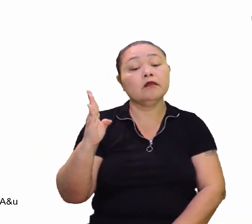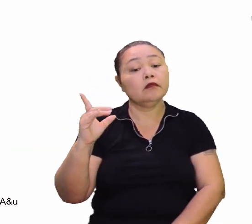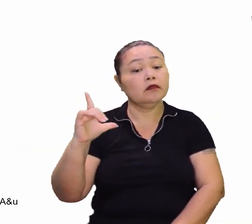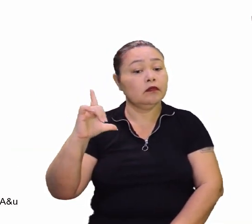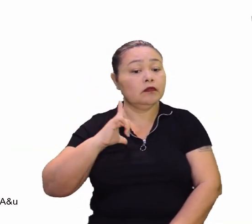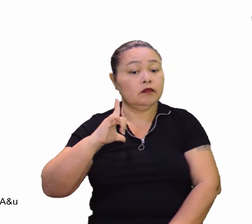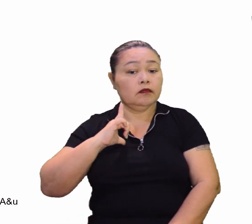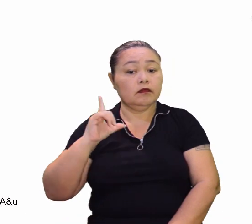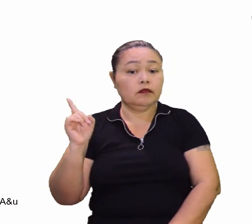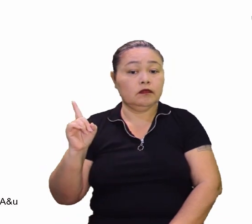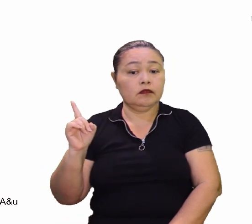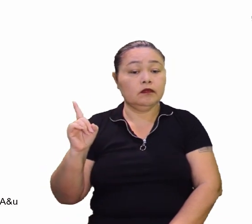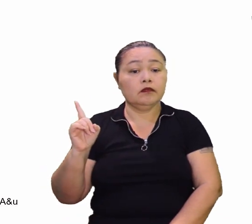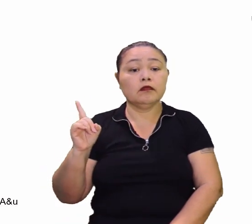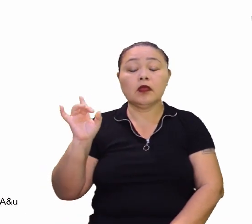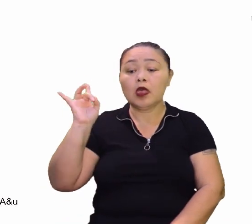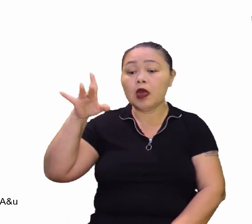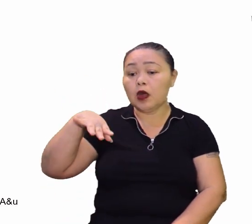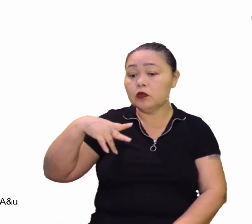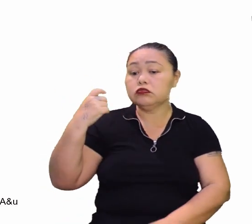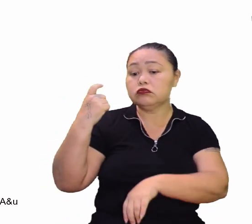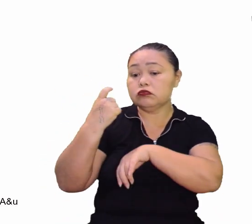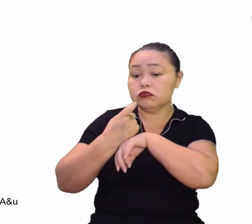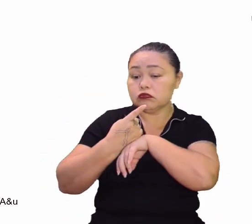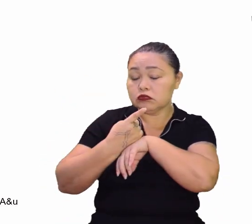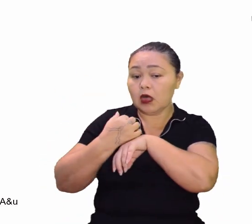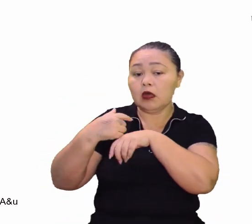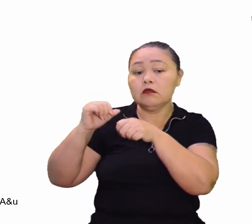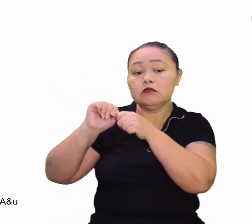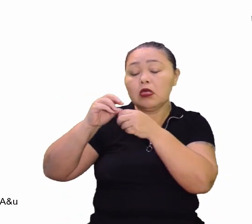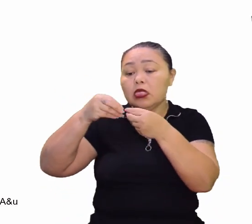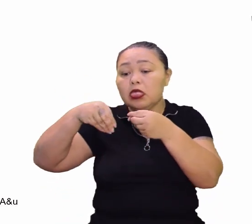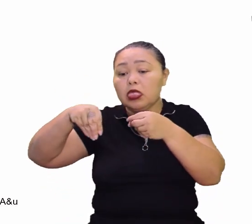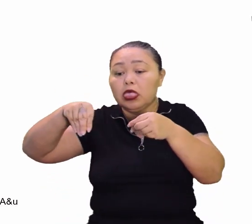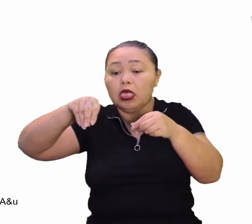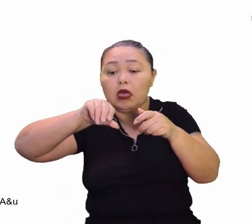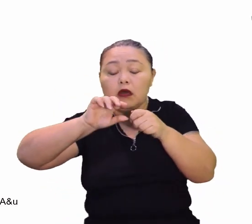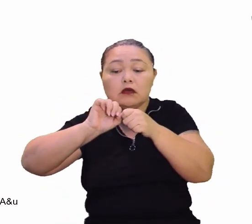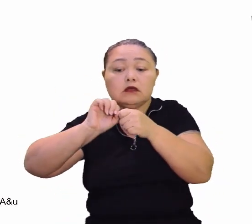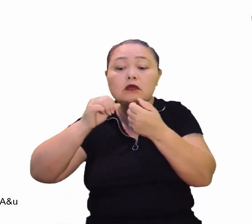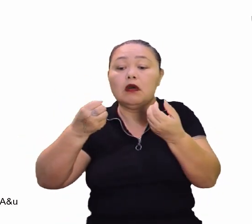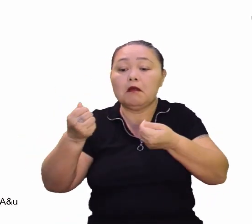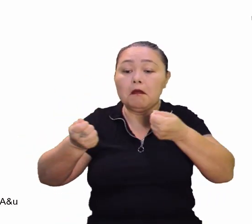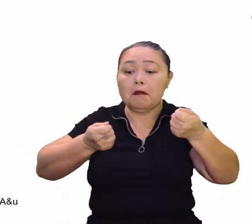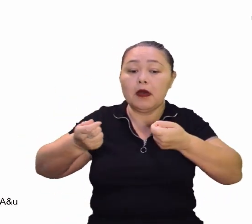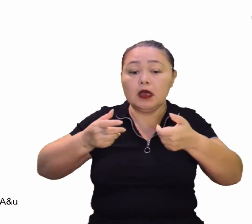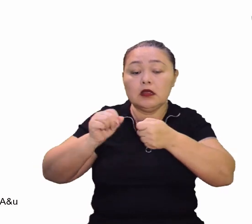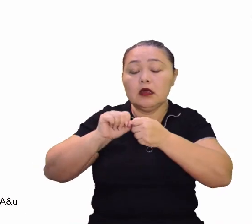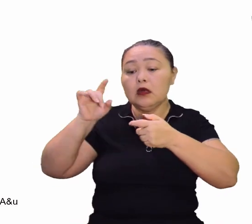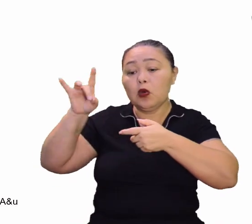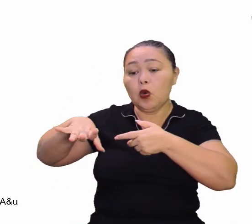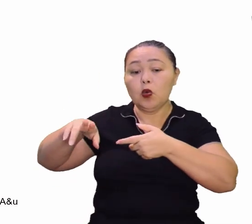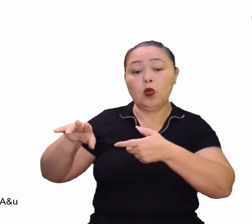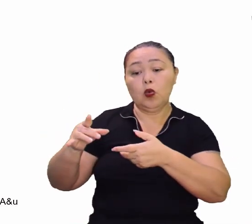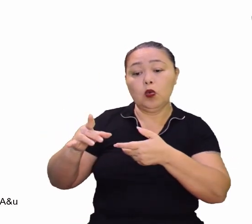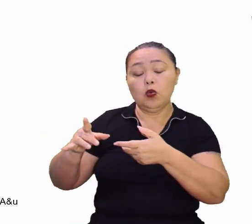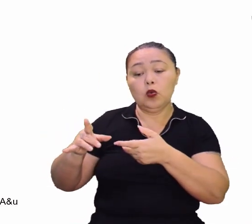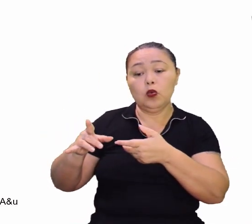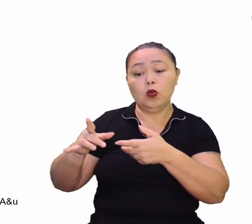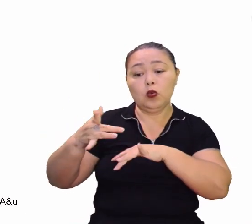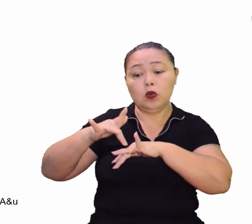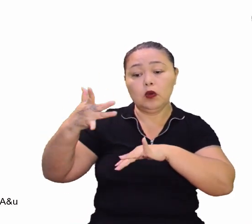Então, gente tem resíduos sólidos, sedimento, maioria do rejeito da mineração contamina o,